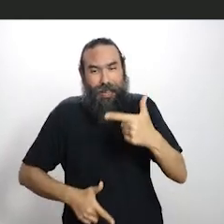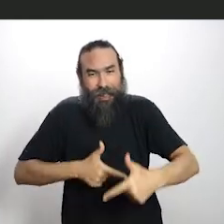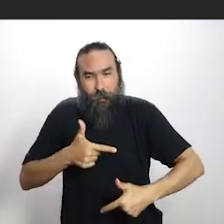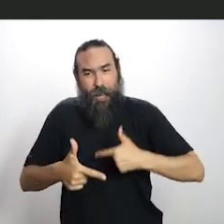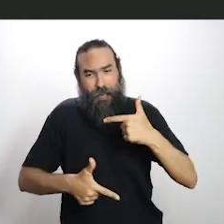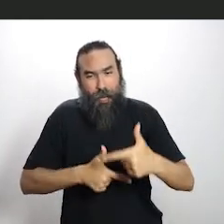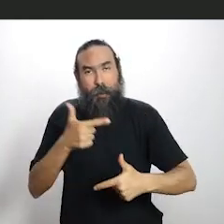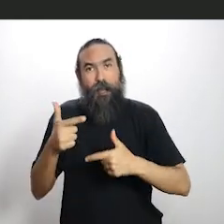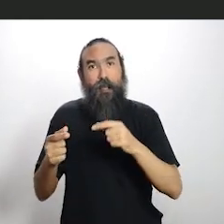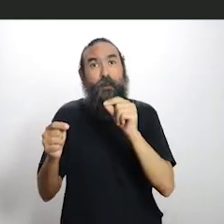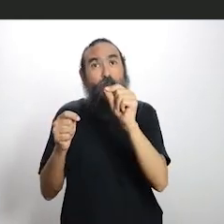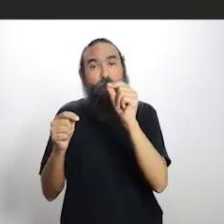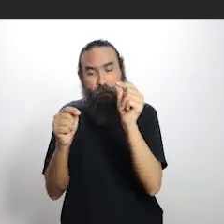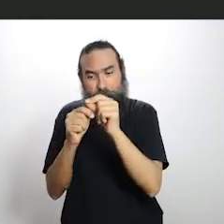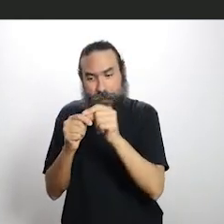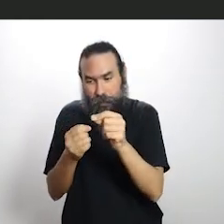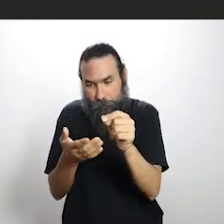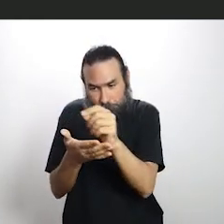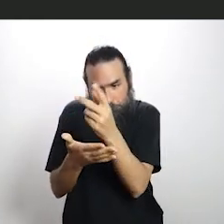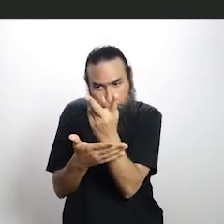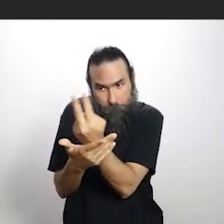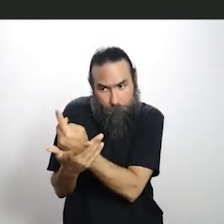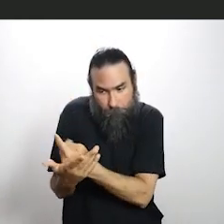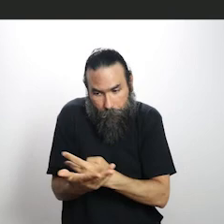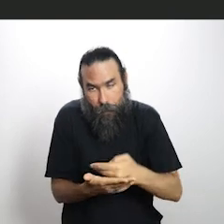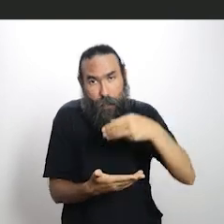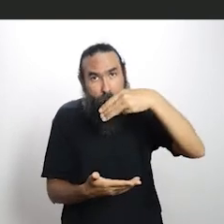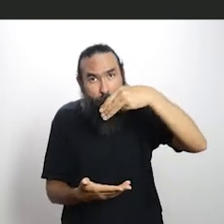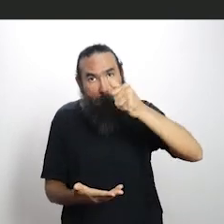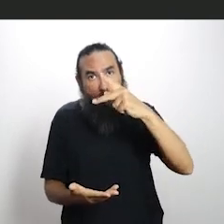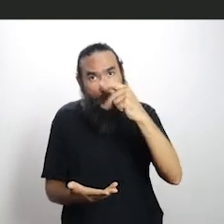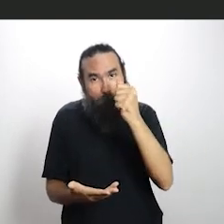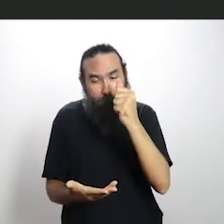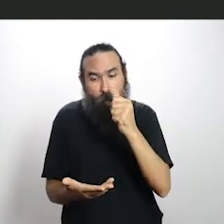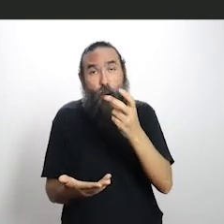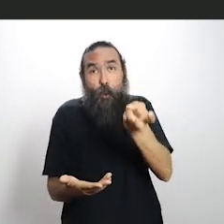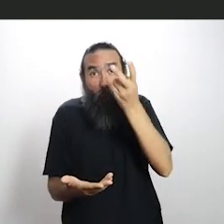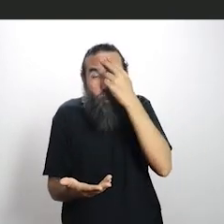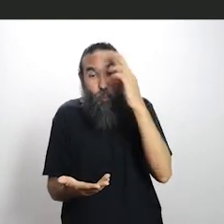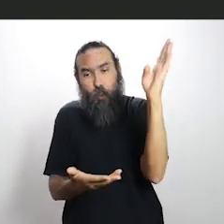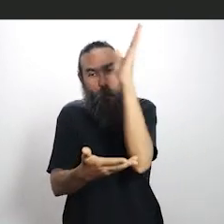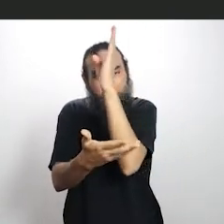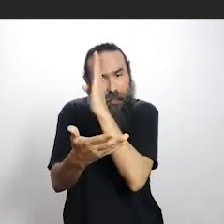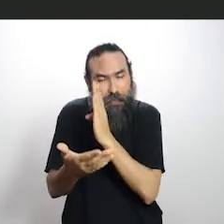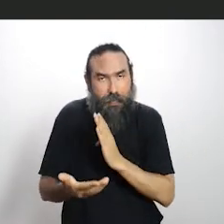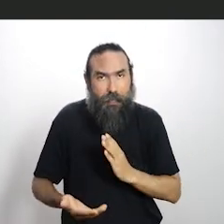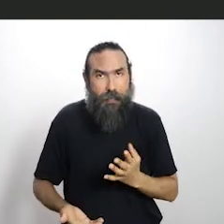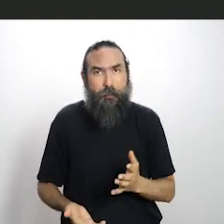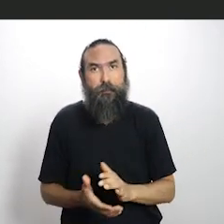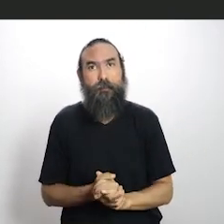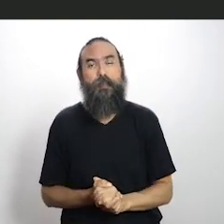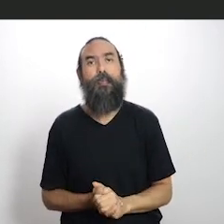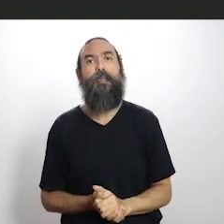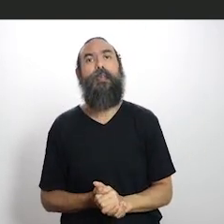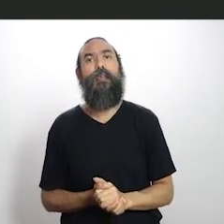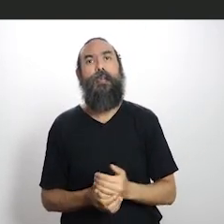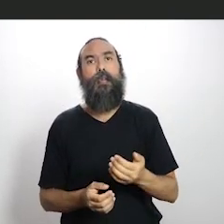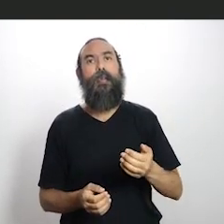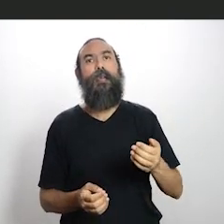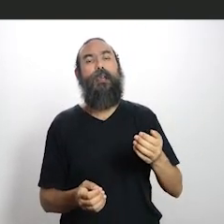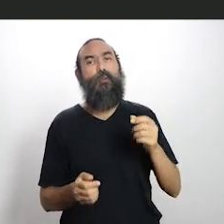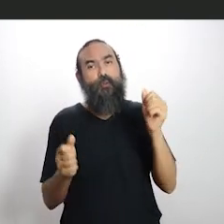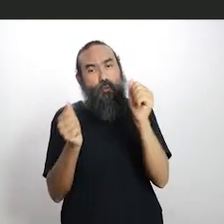auxiliar e agilizar na confecção desse mapa cultural e eu sempre falo que a importância